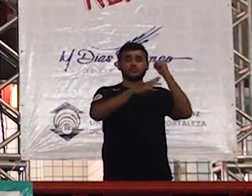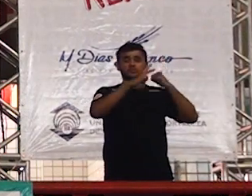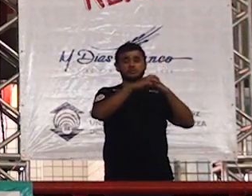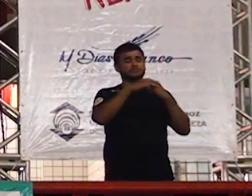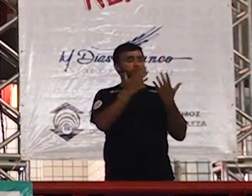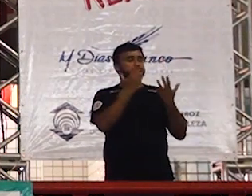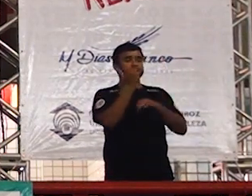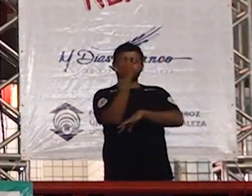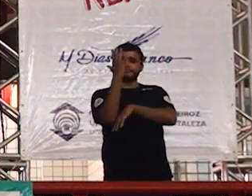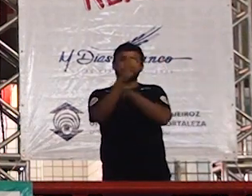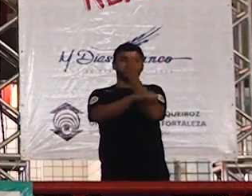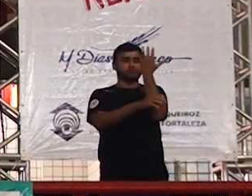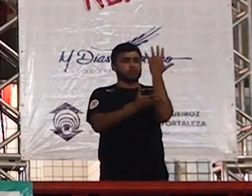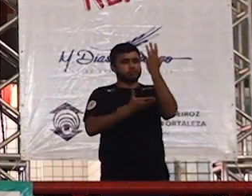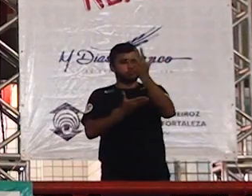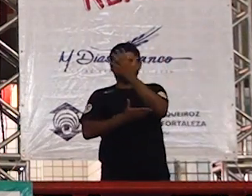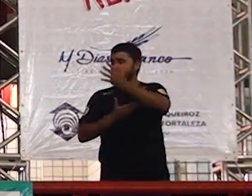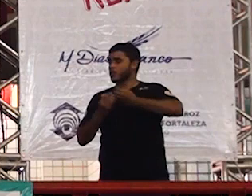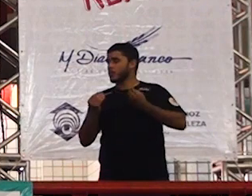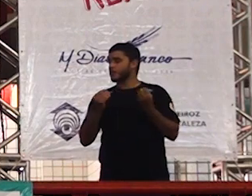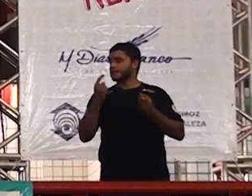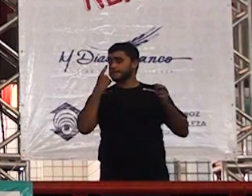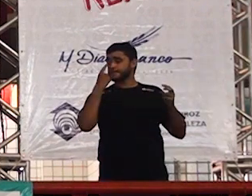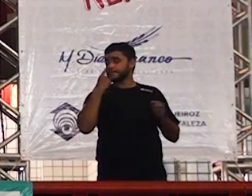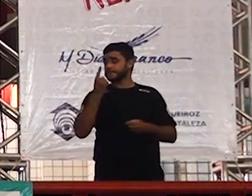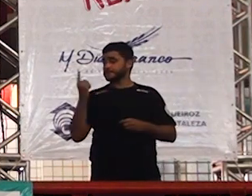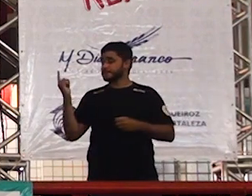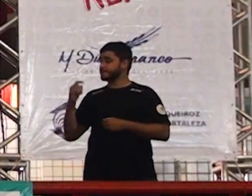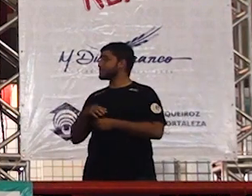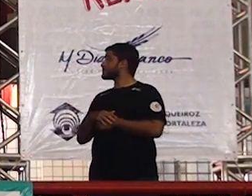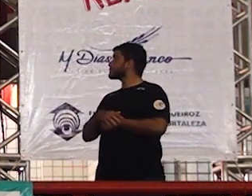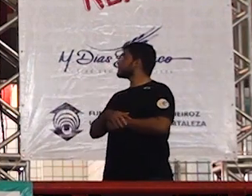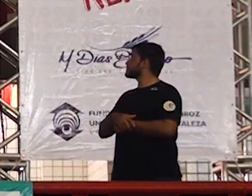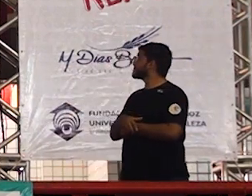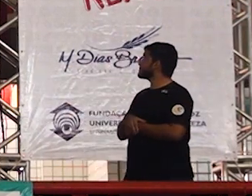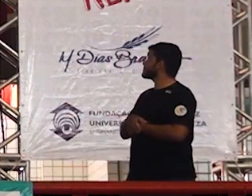que, sem noção, escreveu isso aqui, ó.